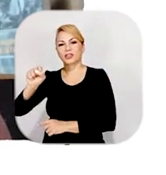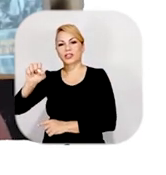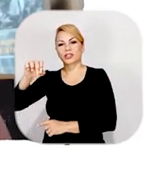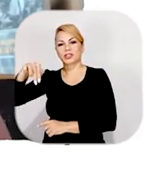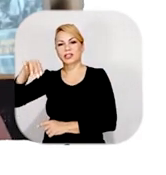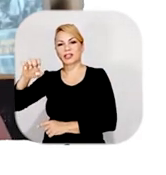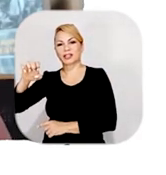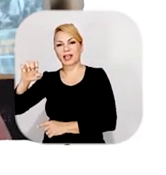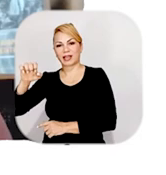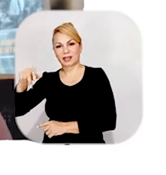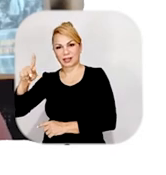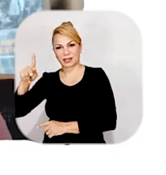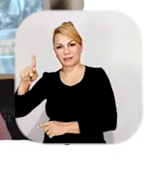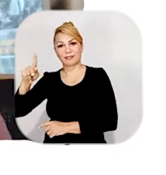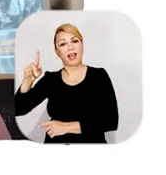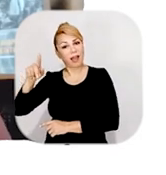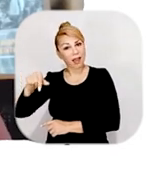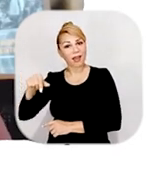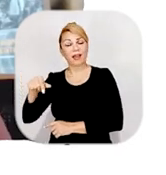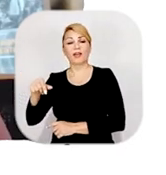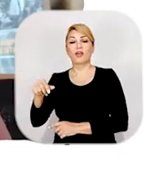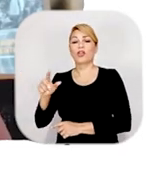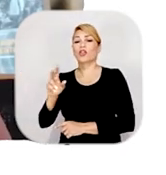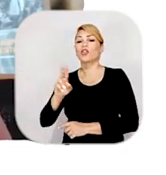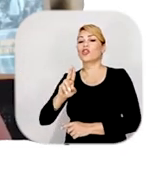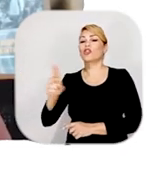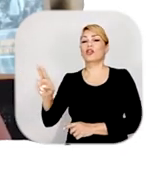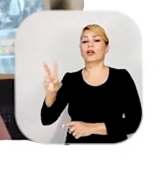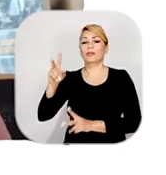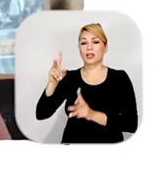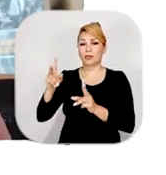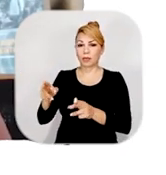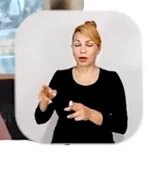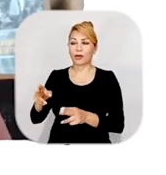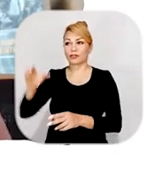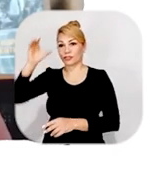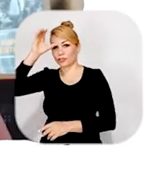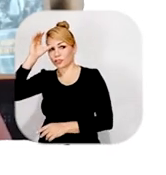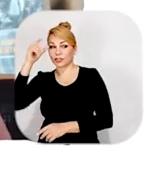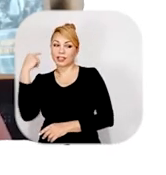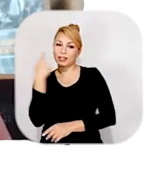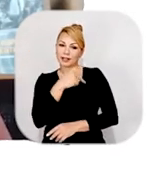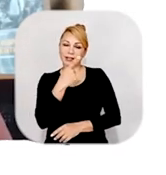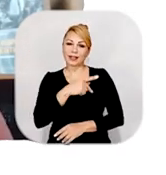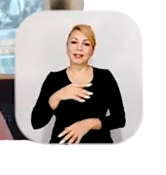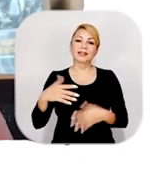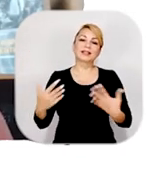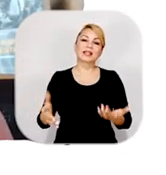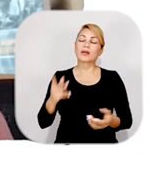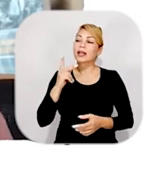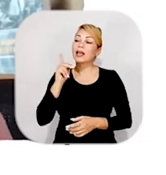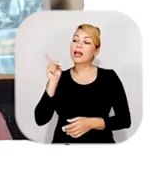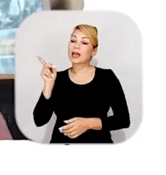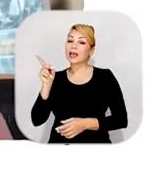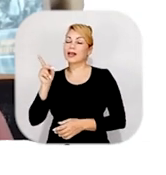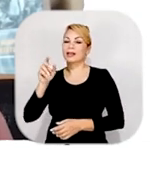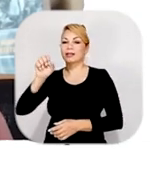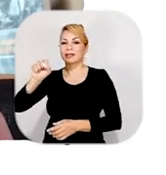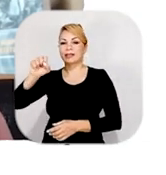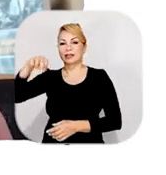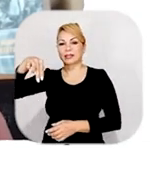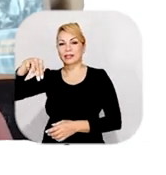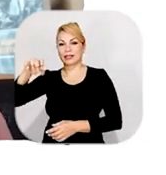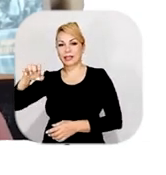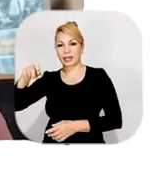Brasil, né? Ele disse mesmo, escreveu que era o sonho, o país dos sonhos juvenis, né? A tia